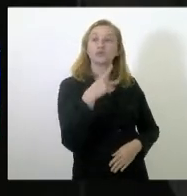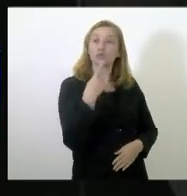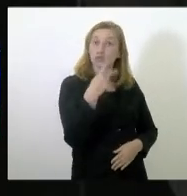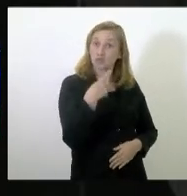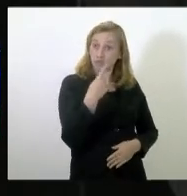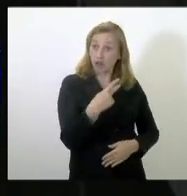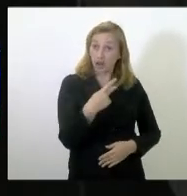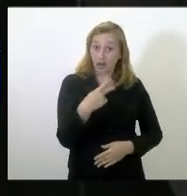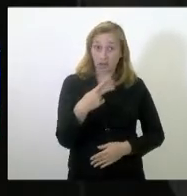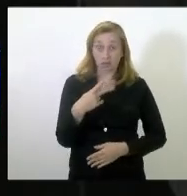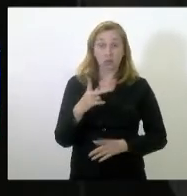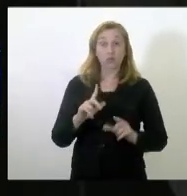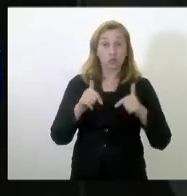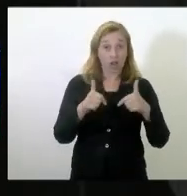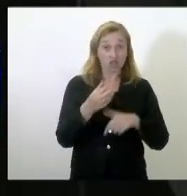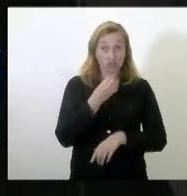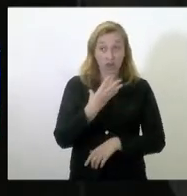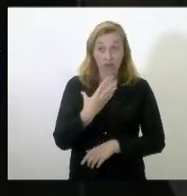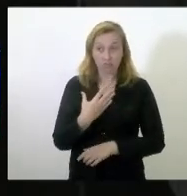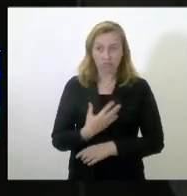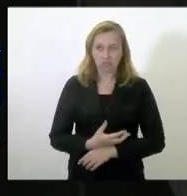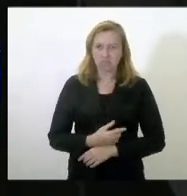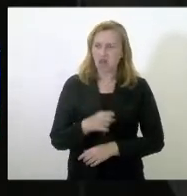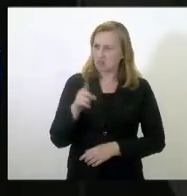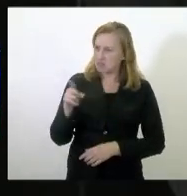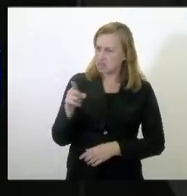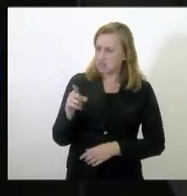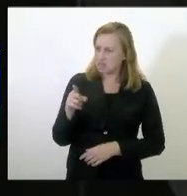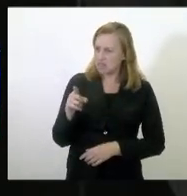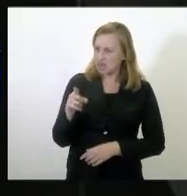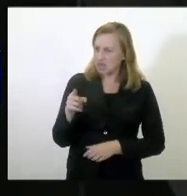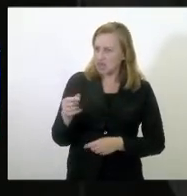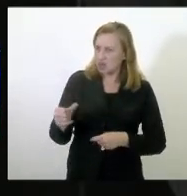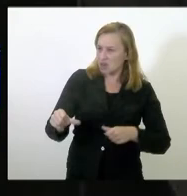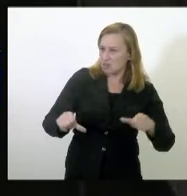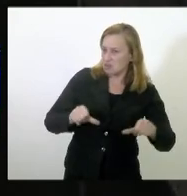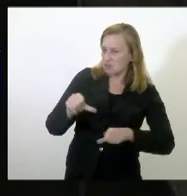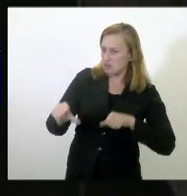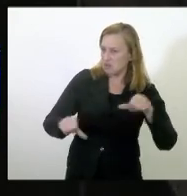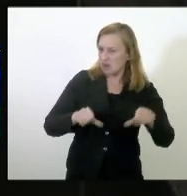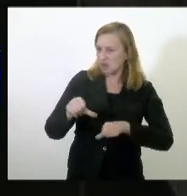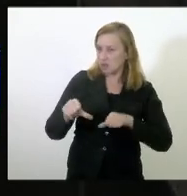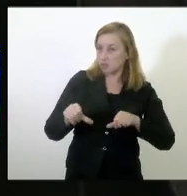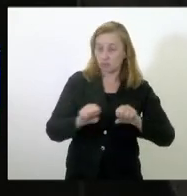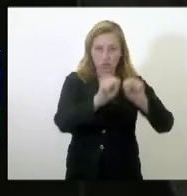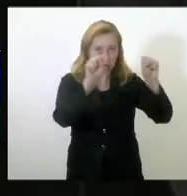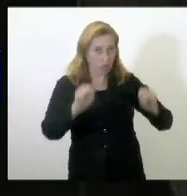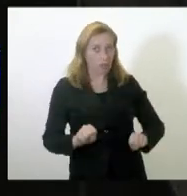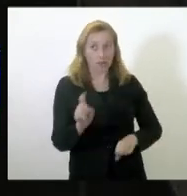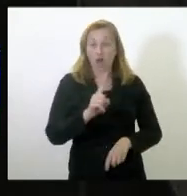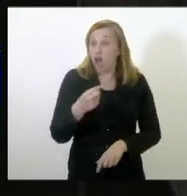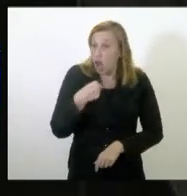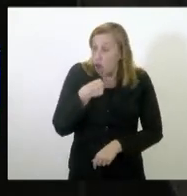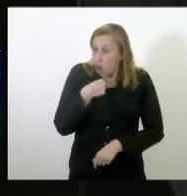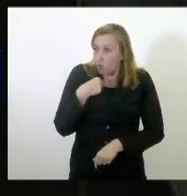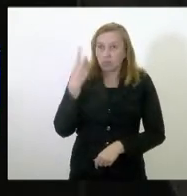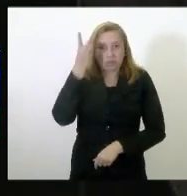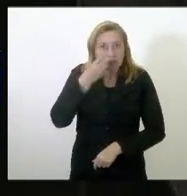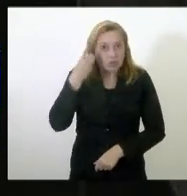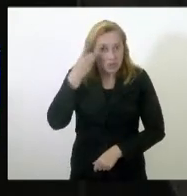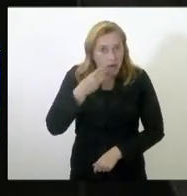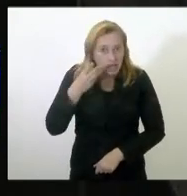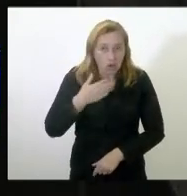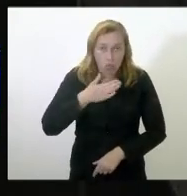excelente atuação, não faz de você uma marionete do sistema. E eu, como parlamentar, uma das